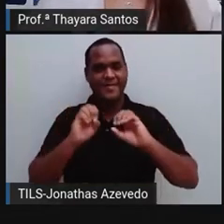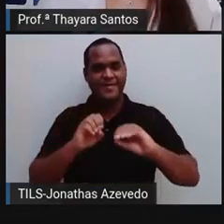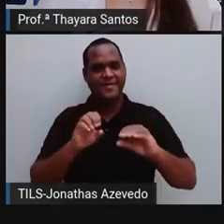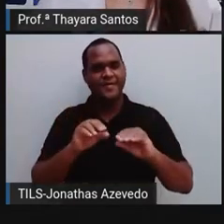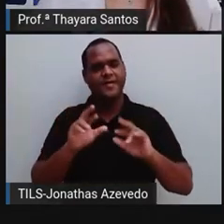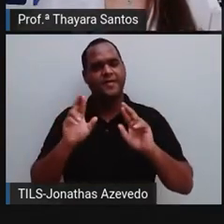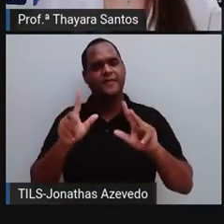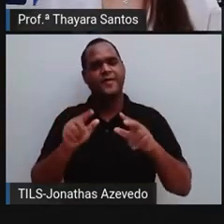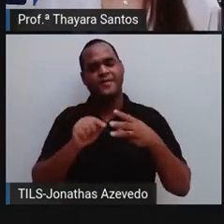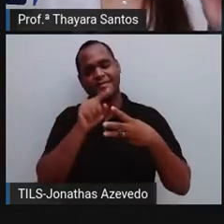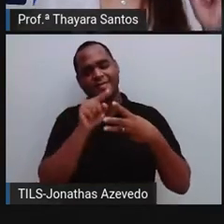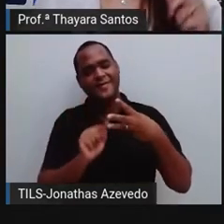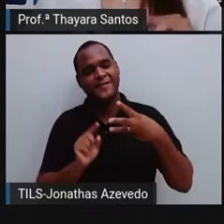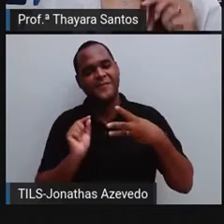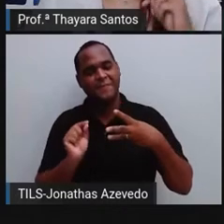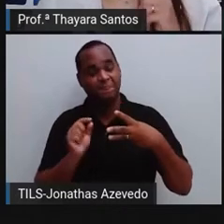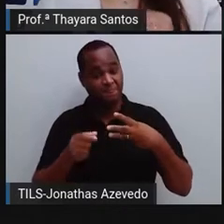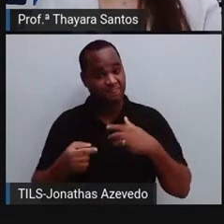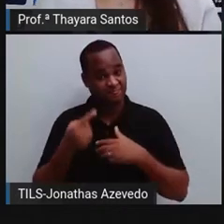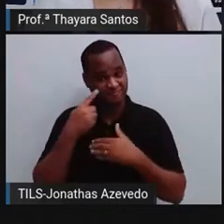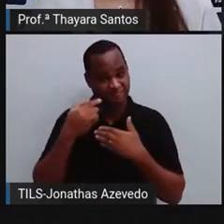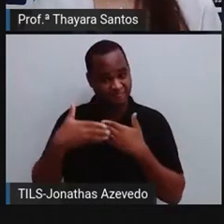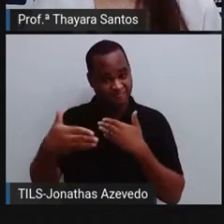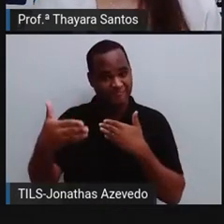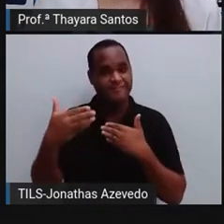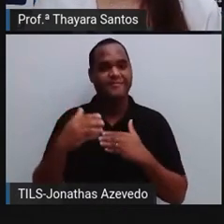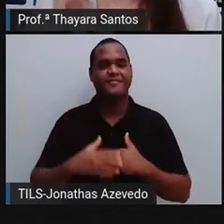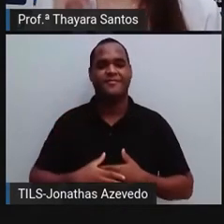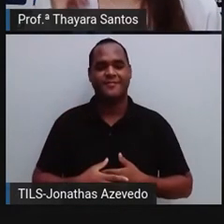é a diferença entre os três? Vamos descobrir agora.